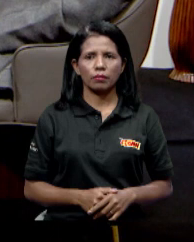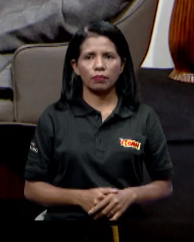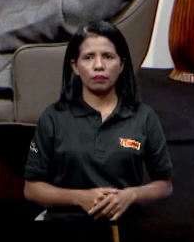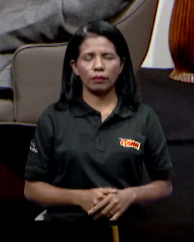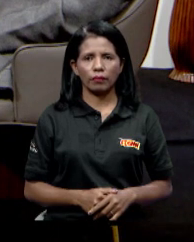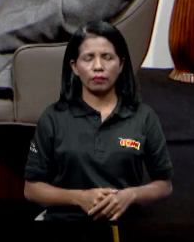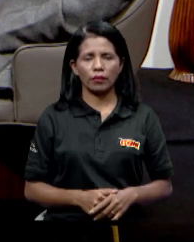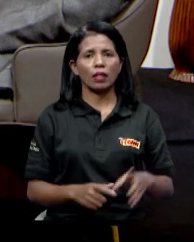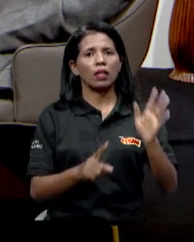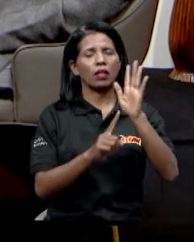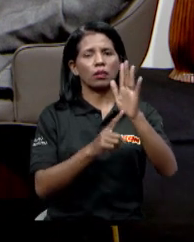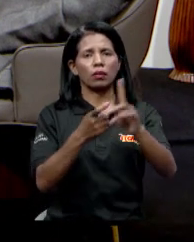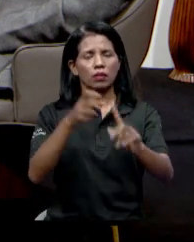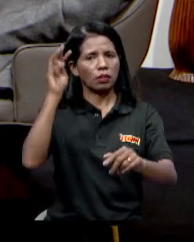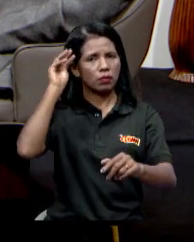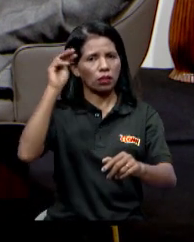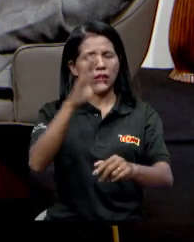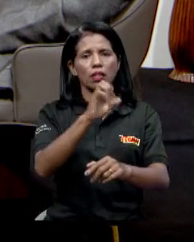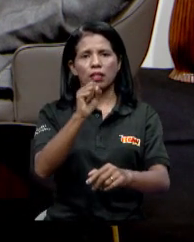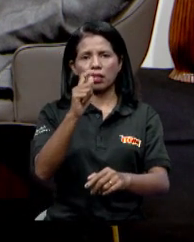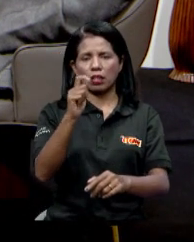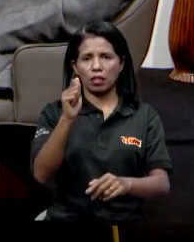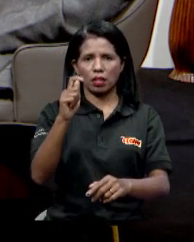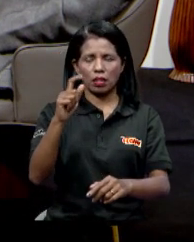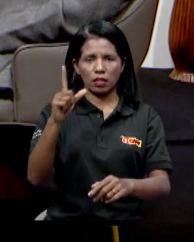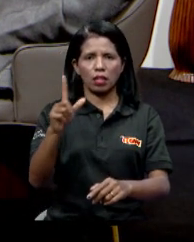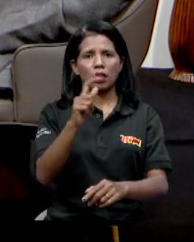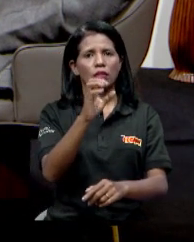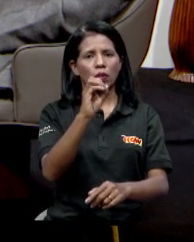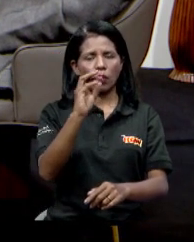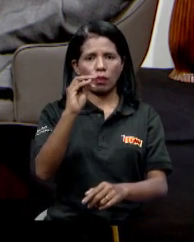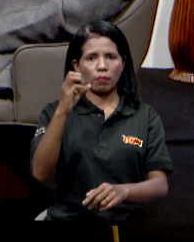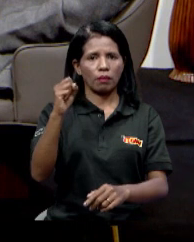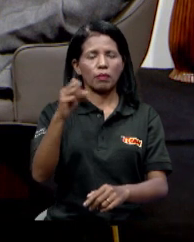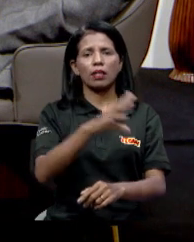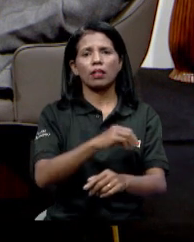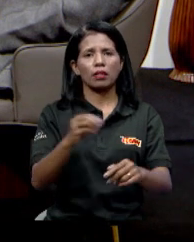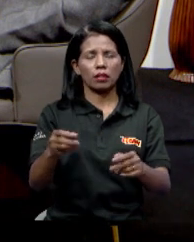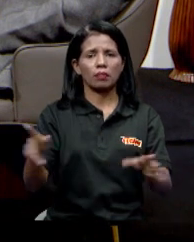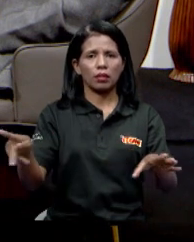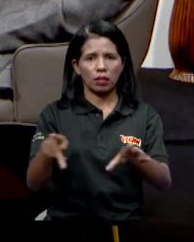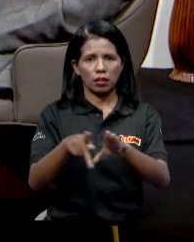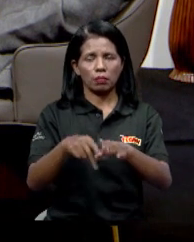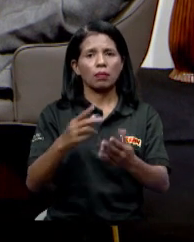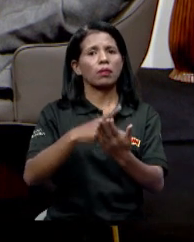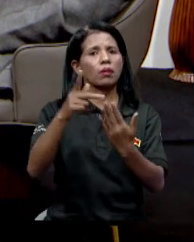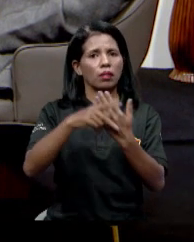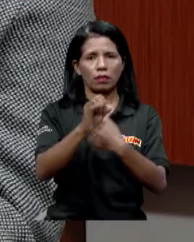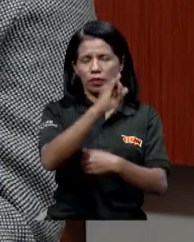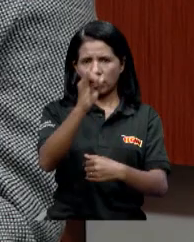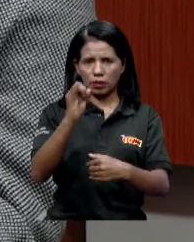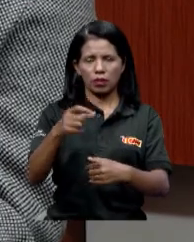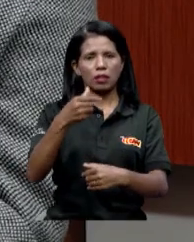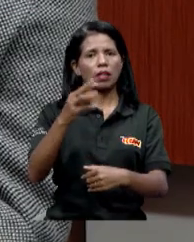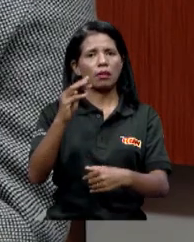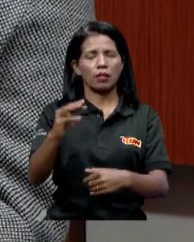Assunto né, hata usi ministro administração estatal, Tomás Cabral, banhira presença programa grande entrevista e a estúdio 2 de MN